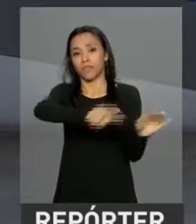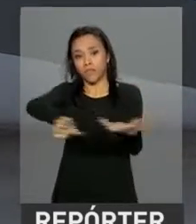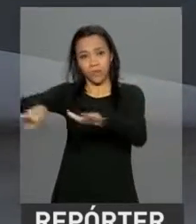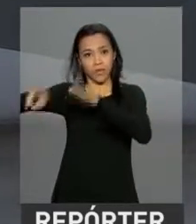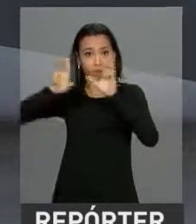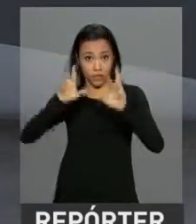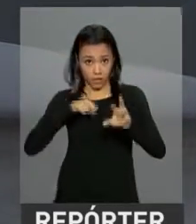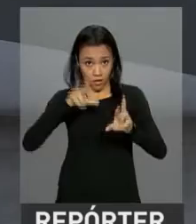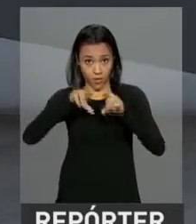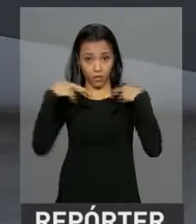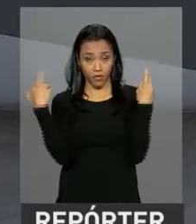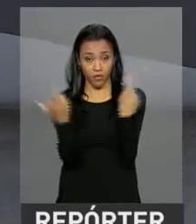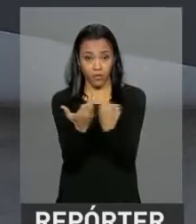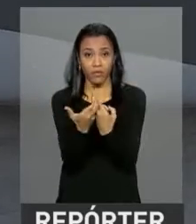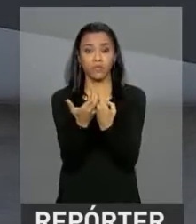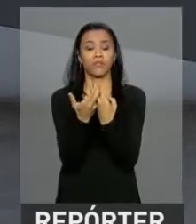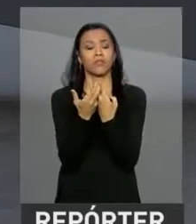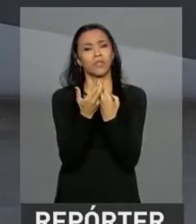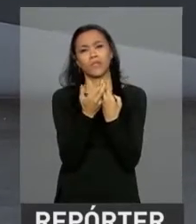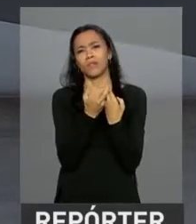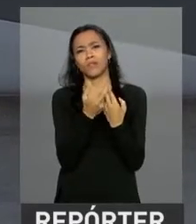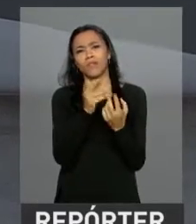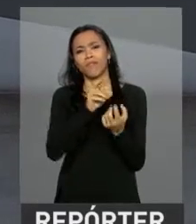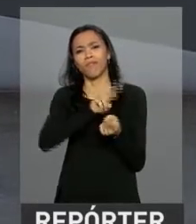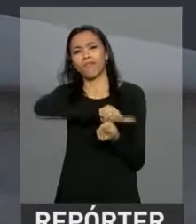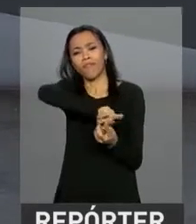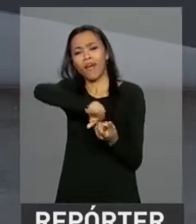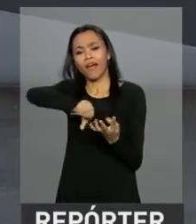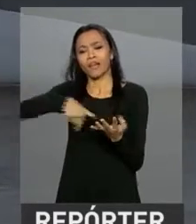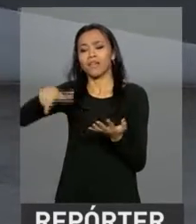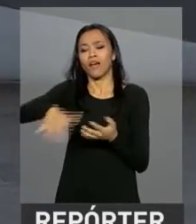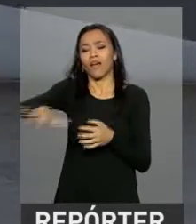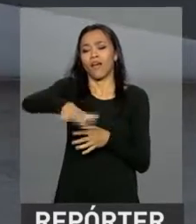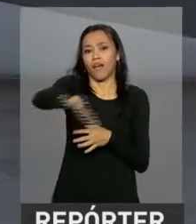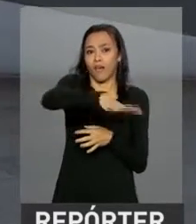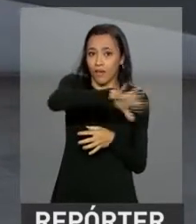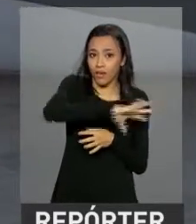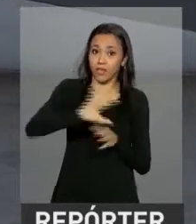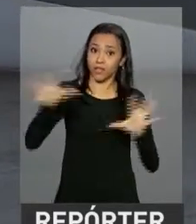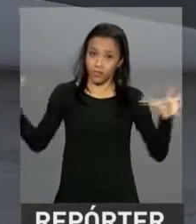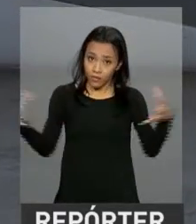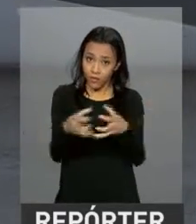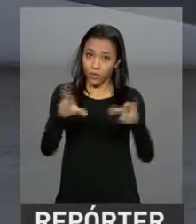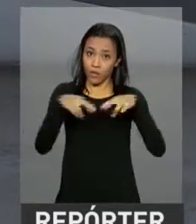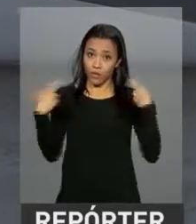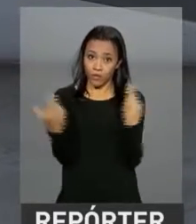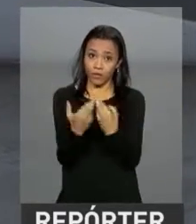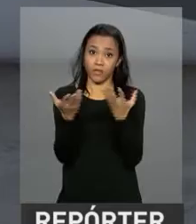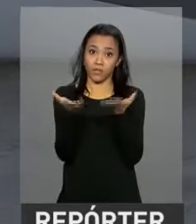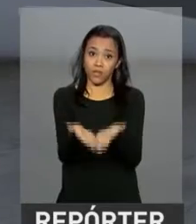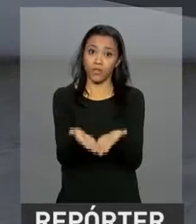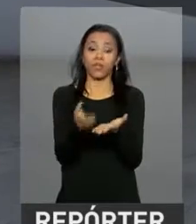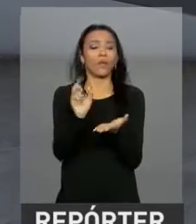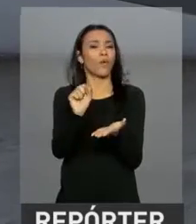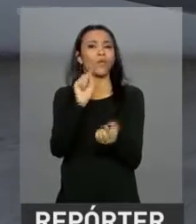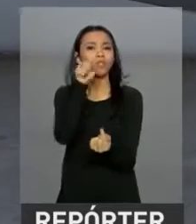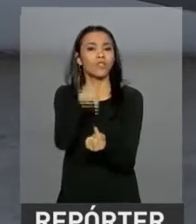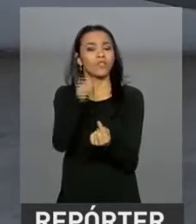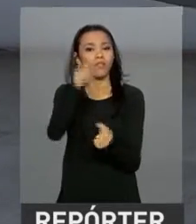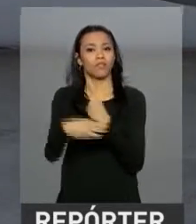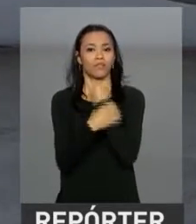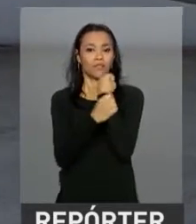vai reunir uma vez por semana todas as áreas envolvidas com a organização. O trabalho é para garantir um